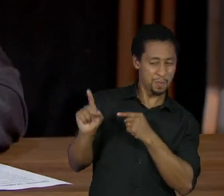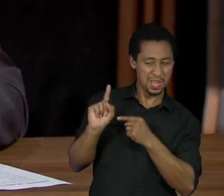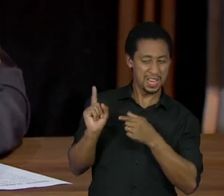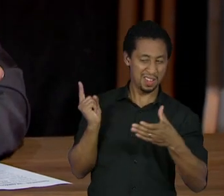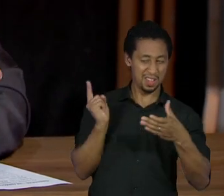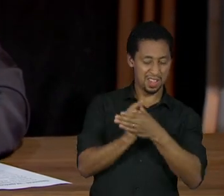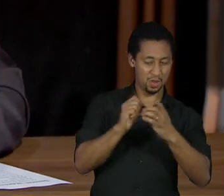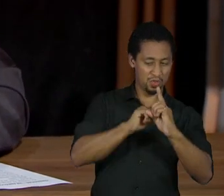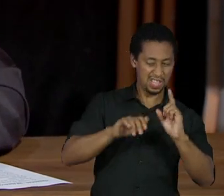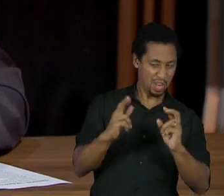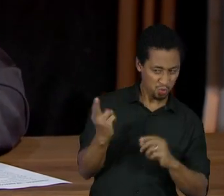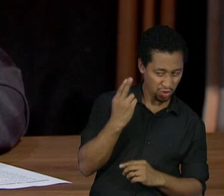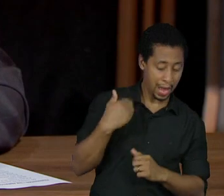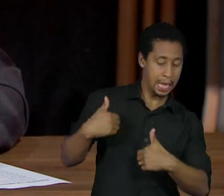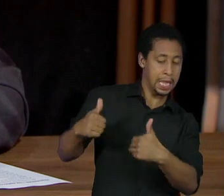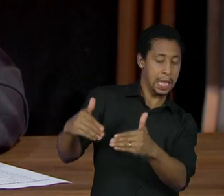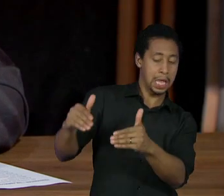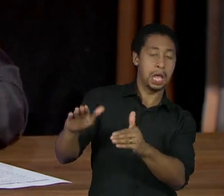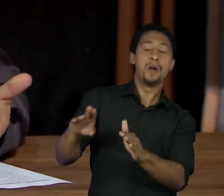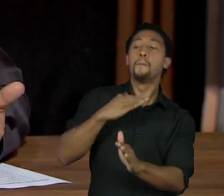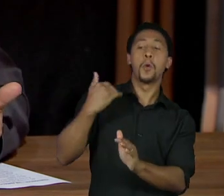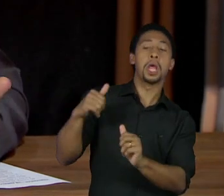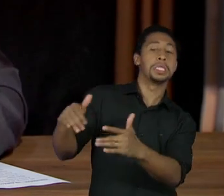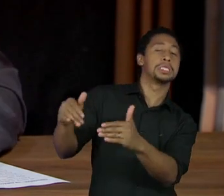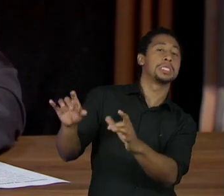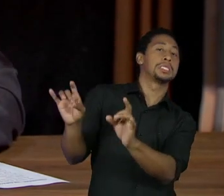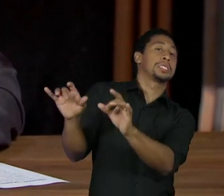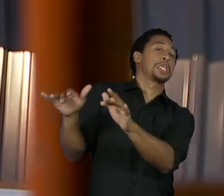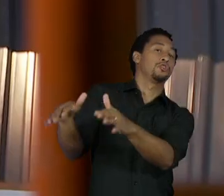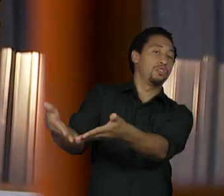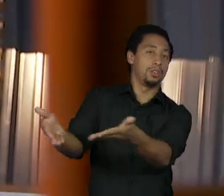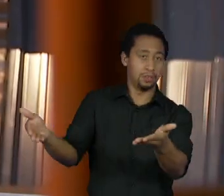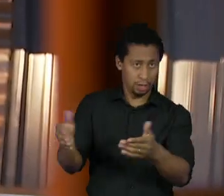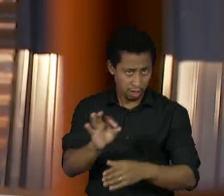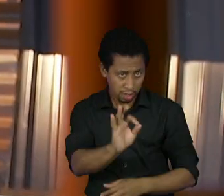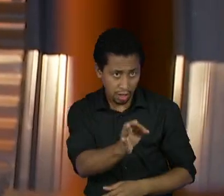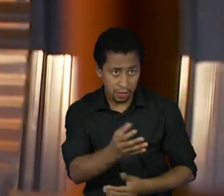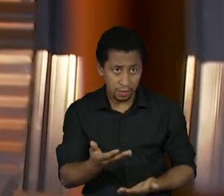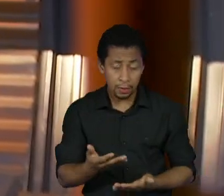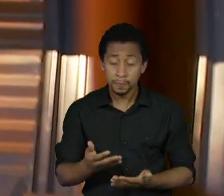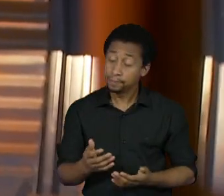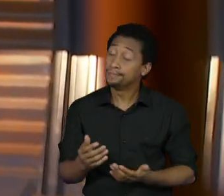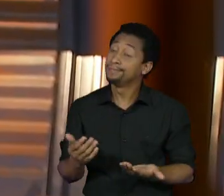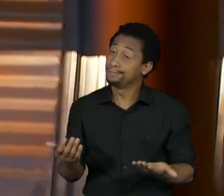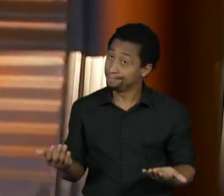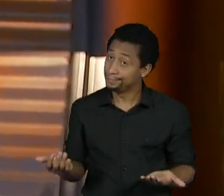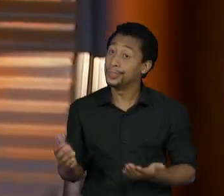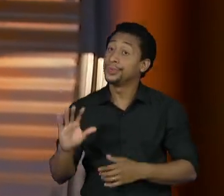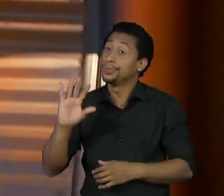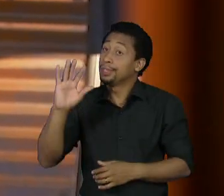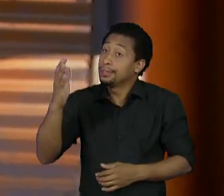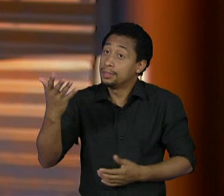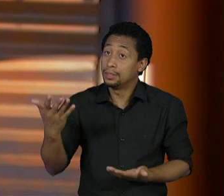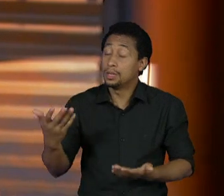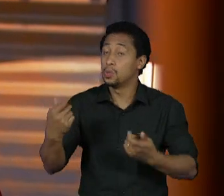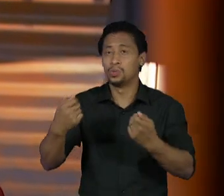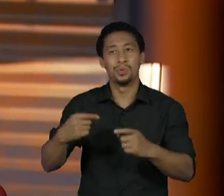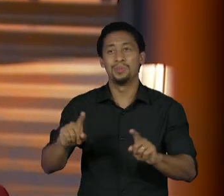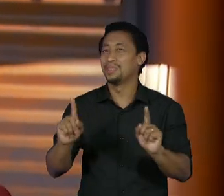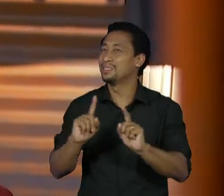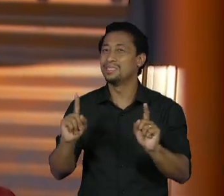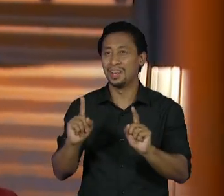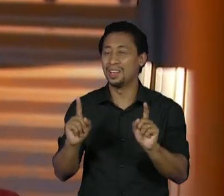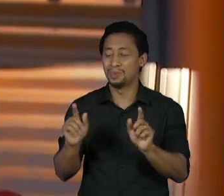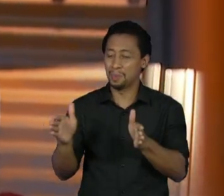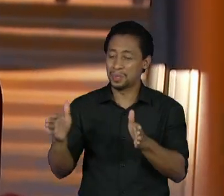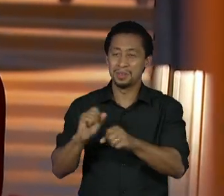a gestão dela foi um deixar morrer? Com certeza. A gente não precisava ter chegado a quase 700 mil mortes